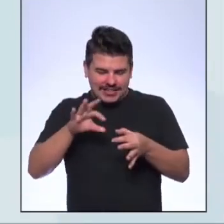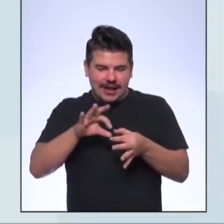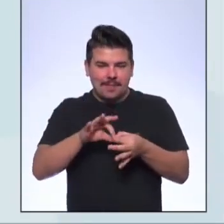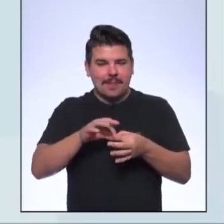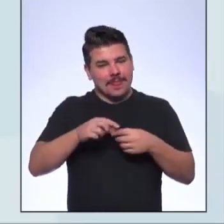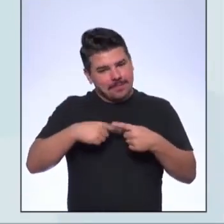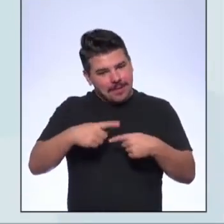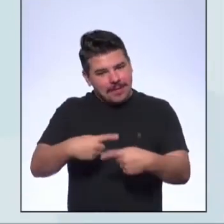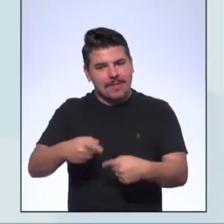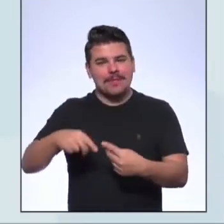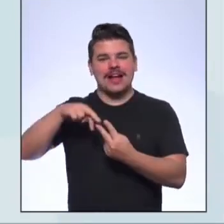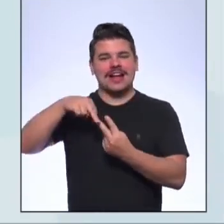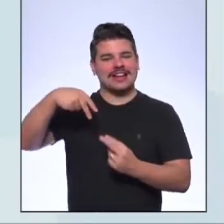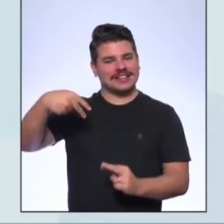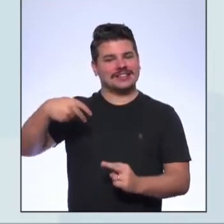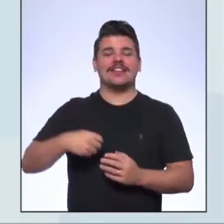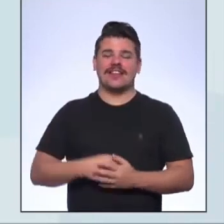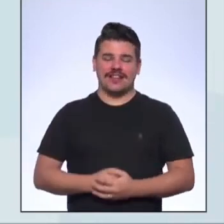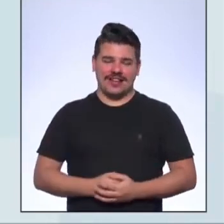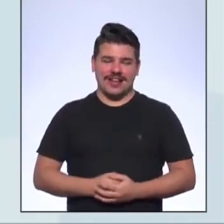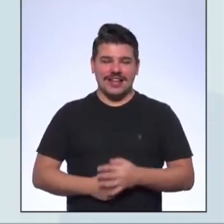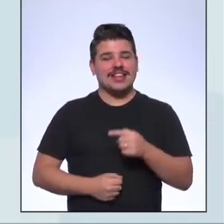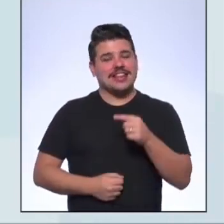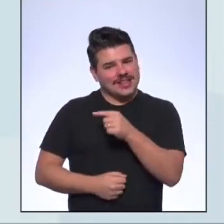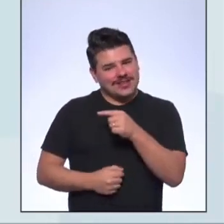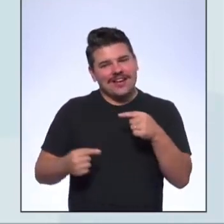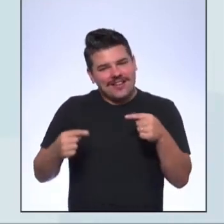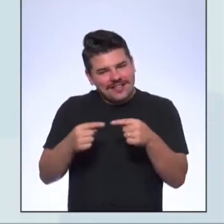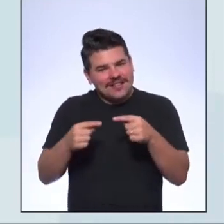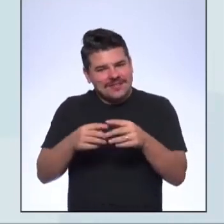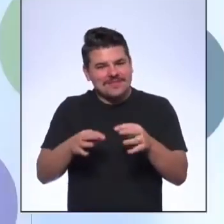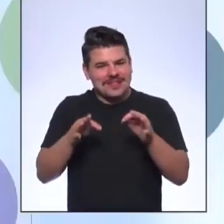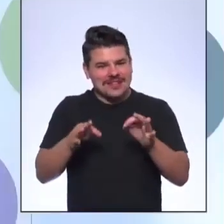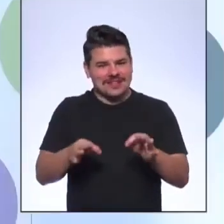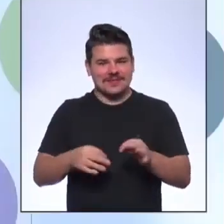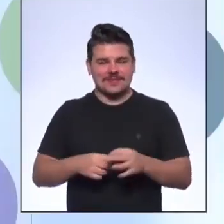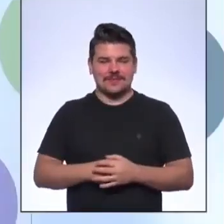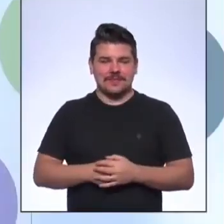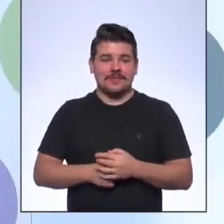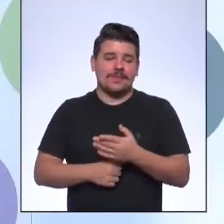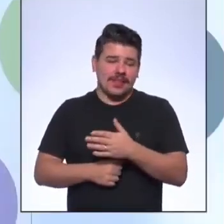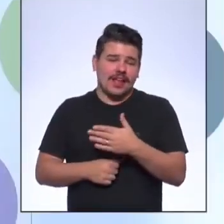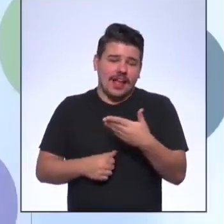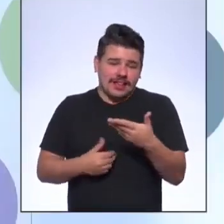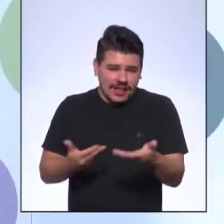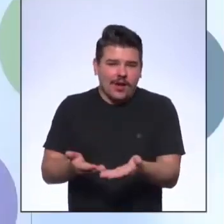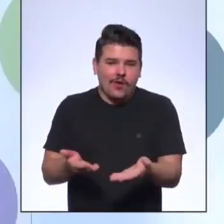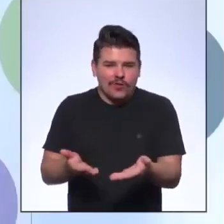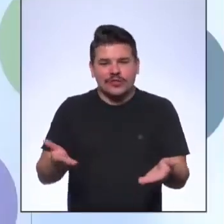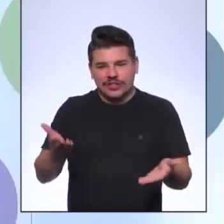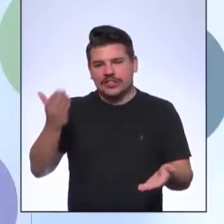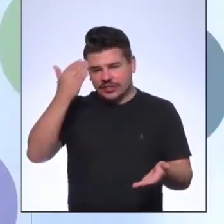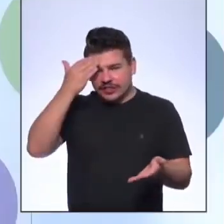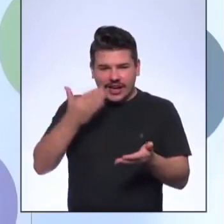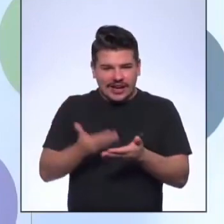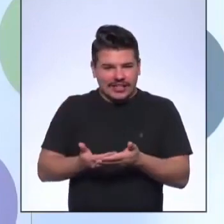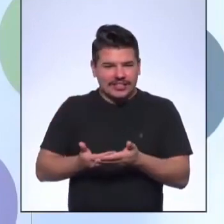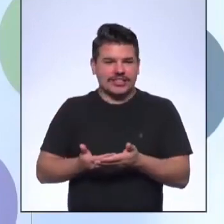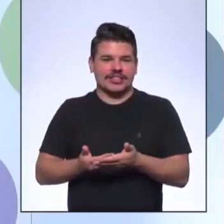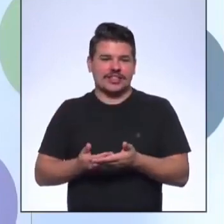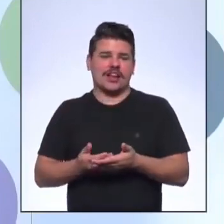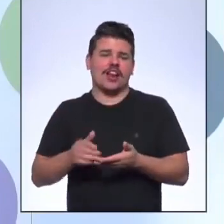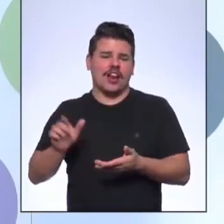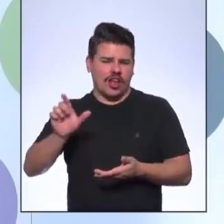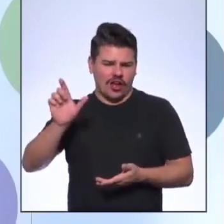passadas adiante. Então, isso faz muito sentido, que é o que a gente acredita até hoje, né, que aconteça. Claro